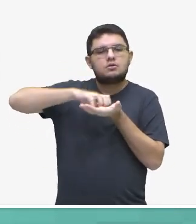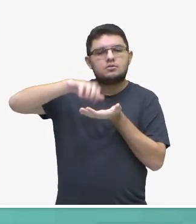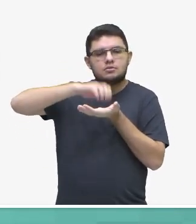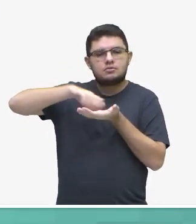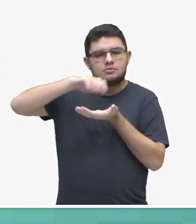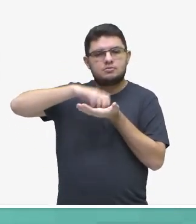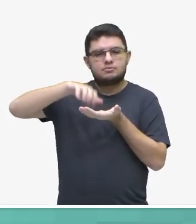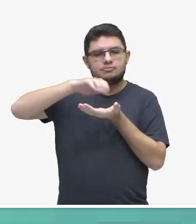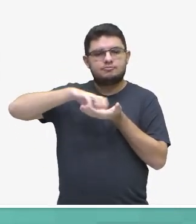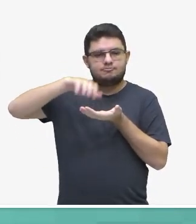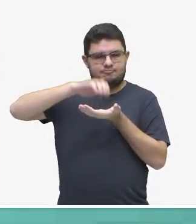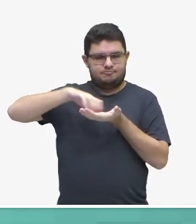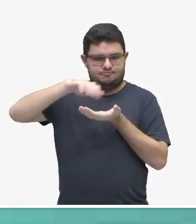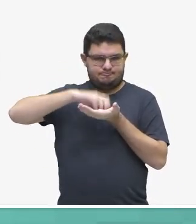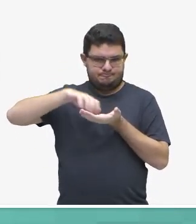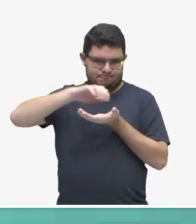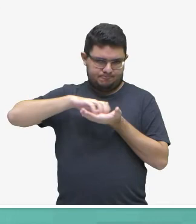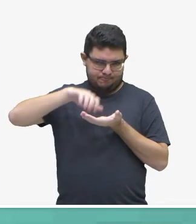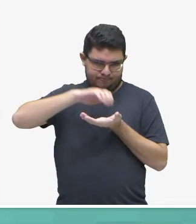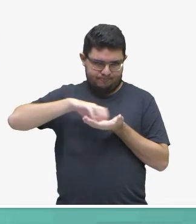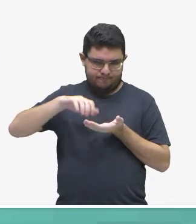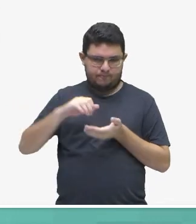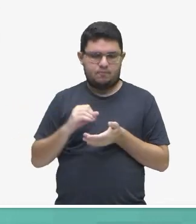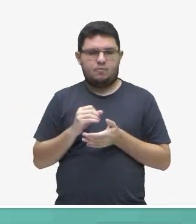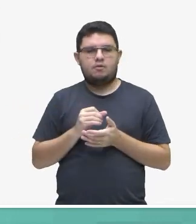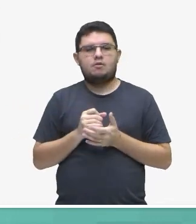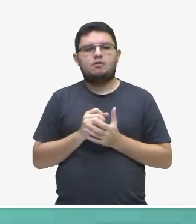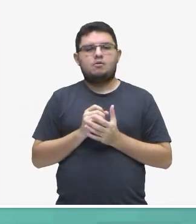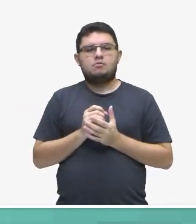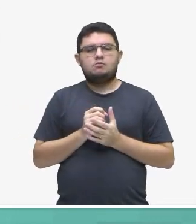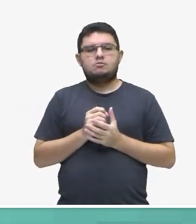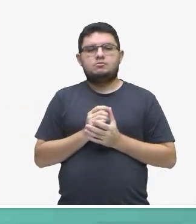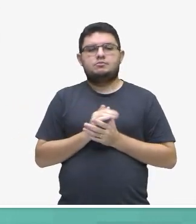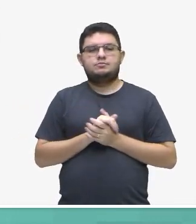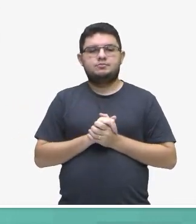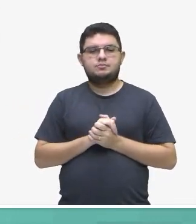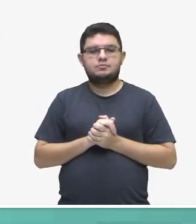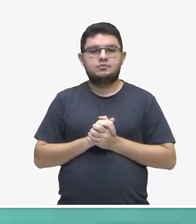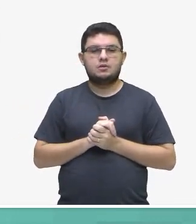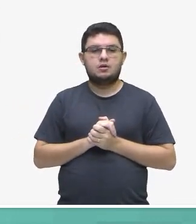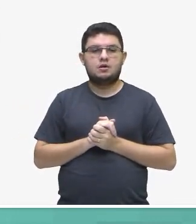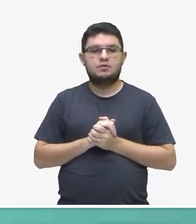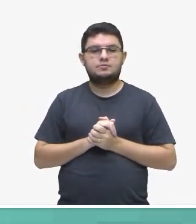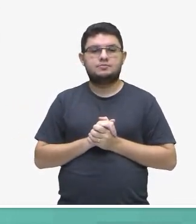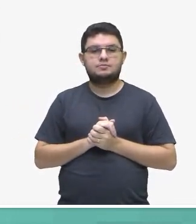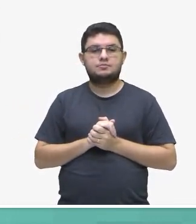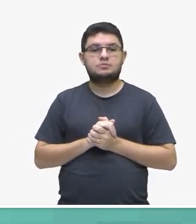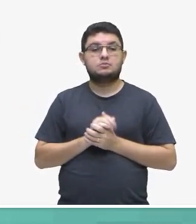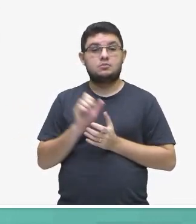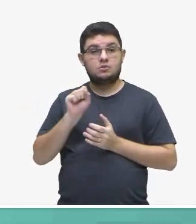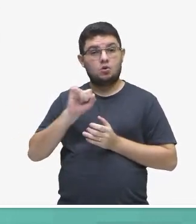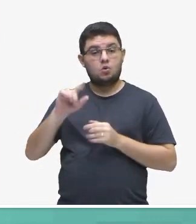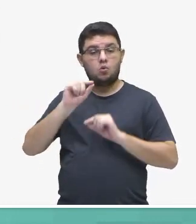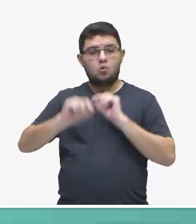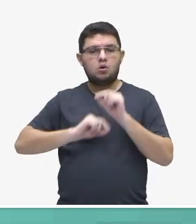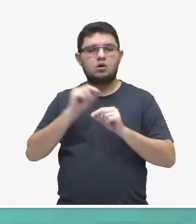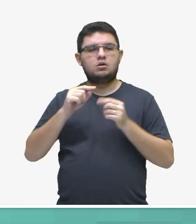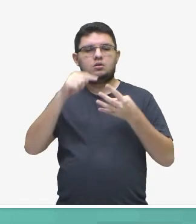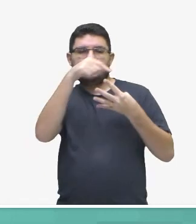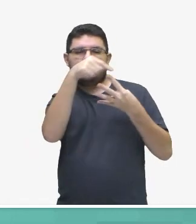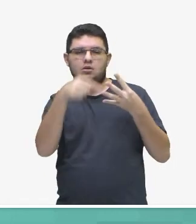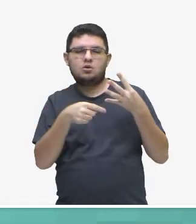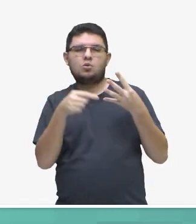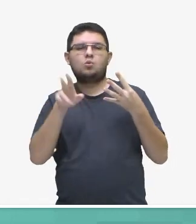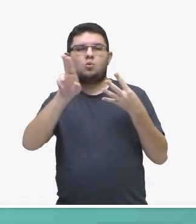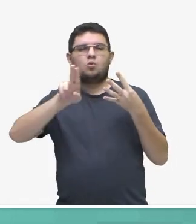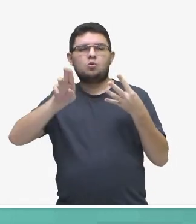uma secretária, né? É como ela trabalha, o que ela faz, tá bom? Então, quando eu trabalho com essas double H